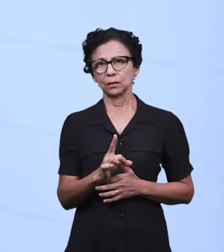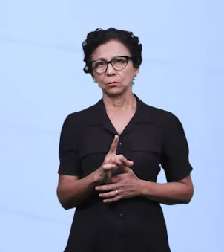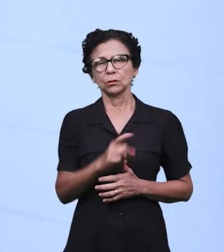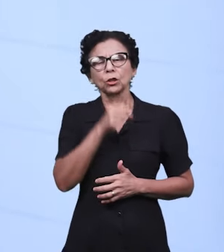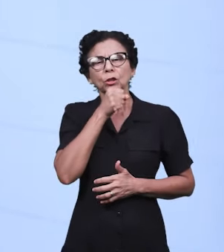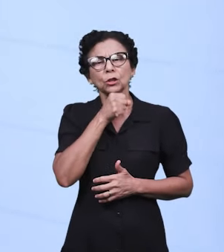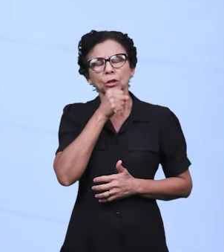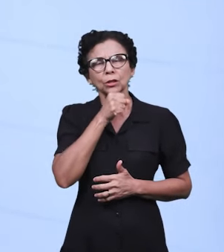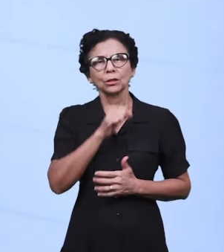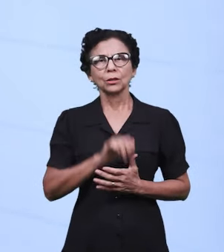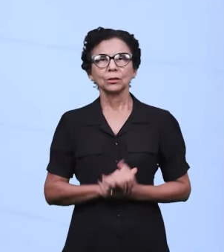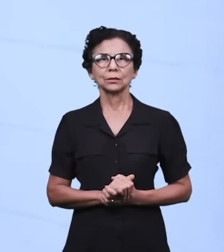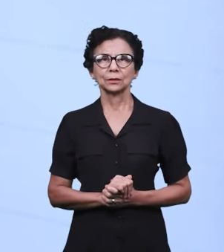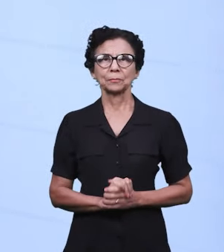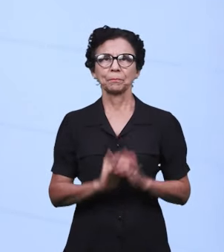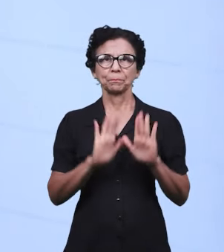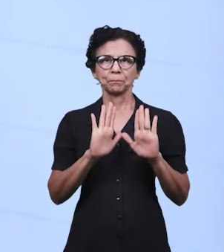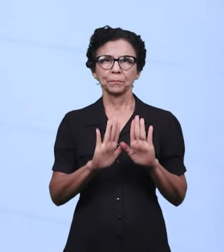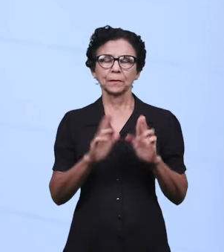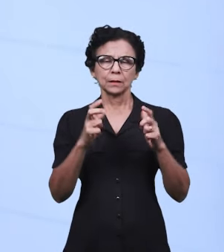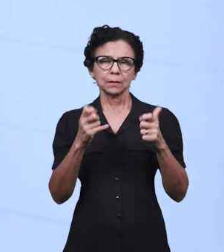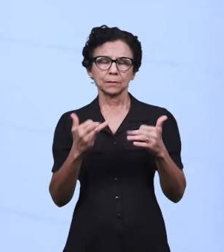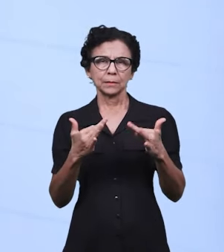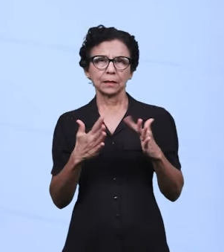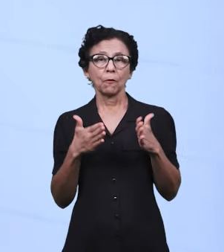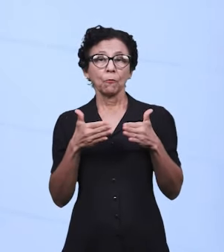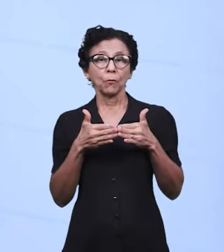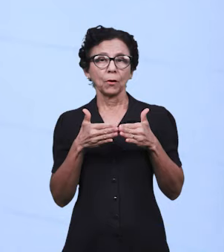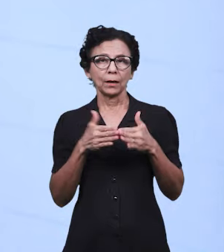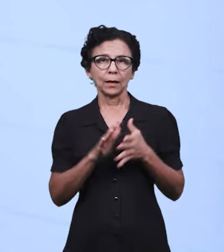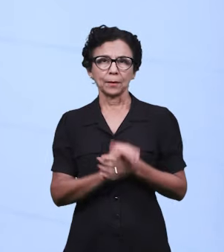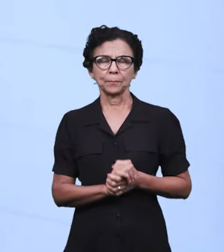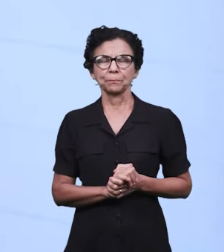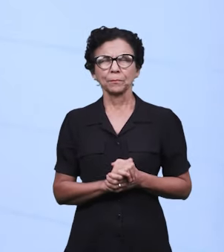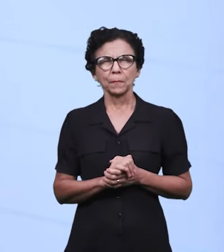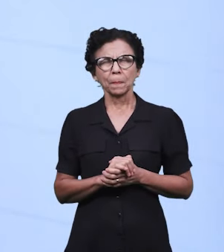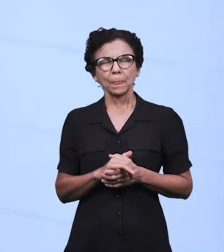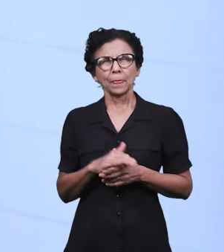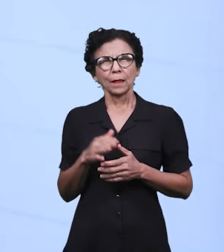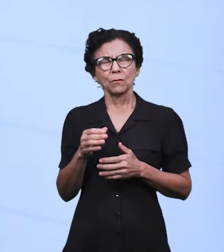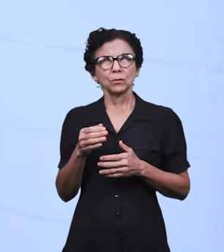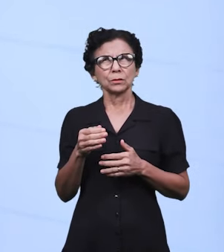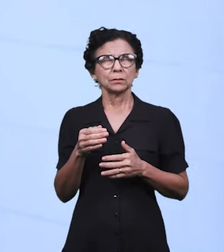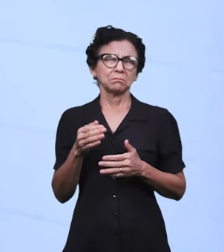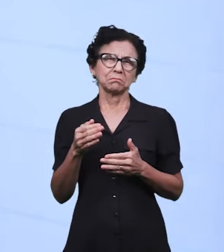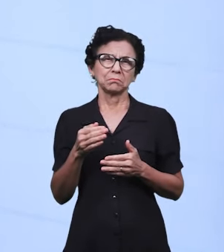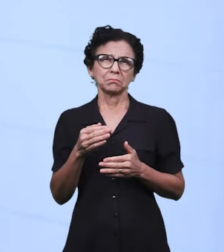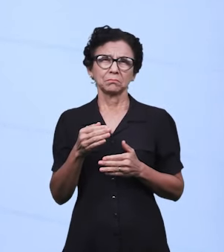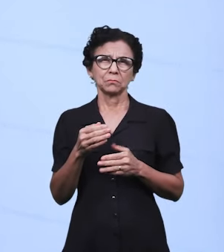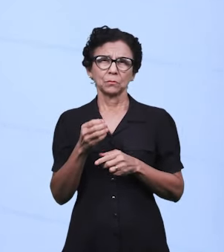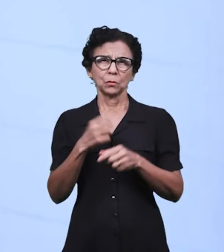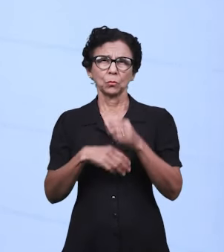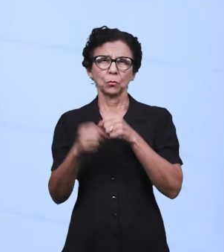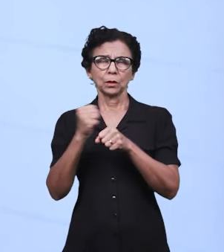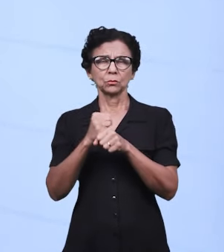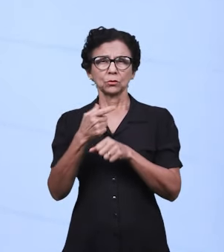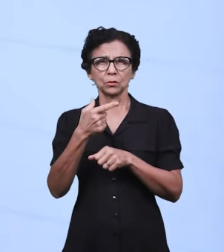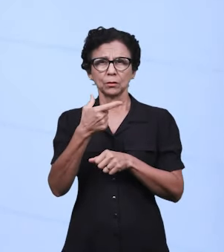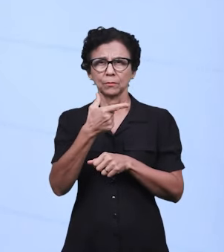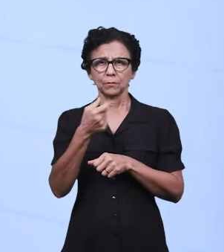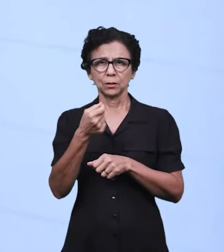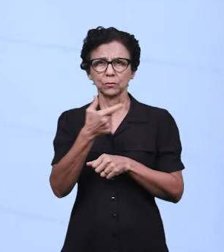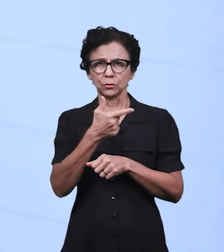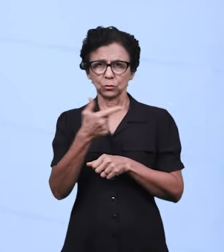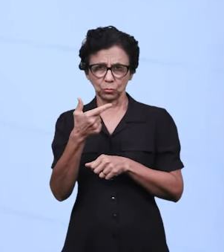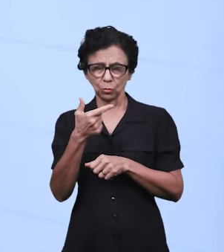idosa, eu gostaria de destacar aqui que recentemente, em julho de 2022, houve